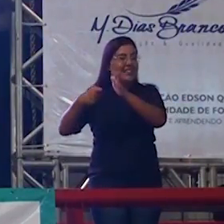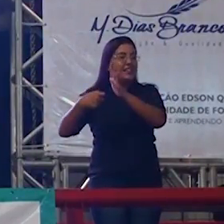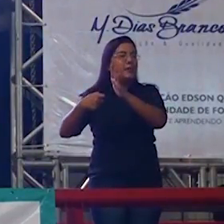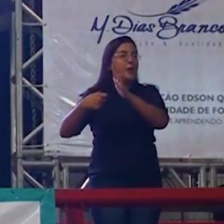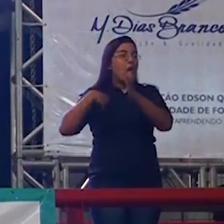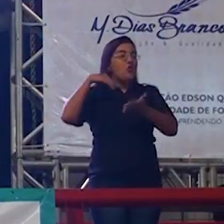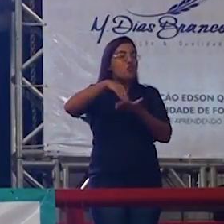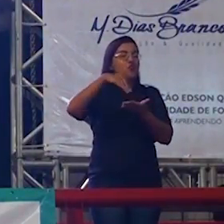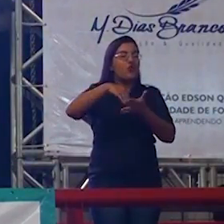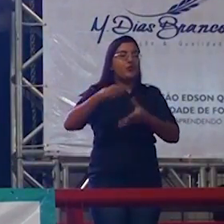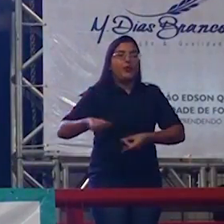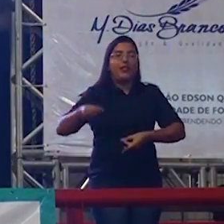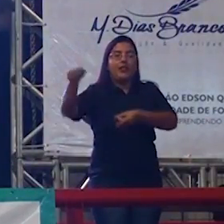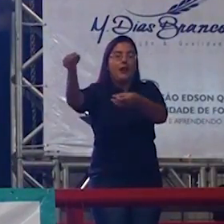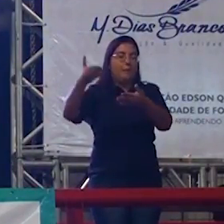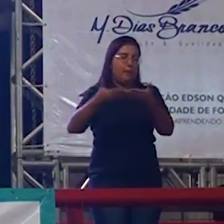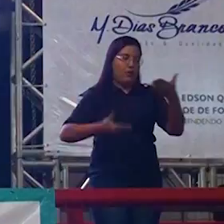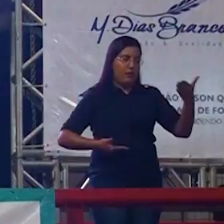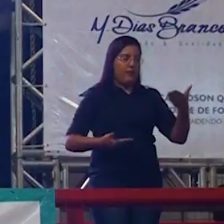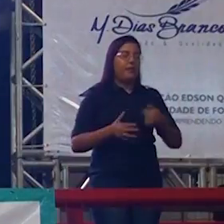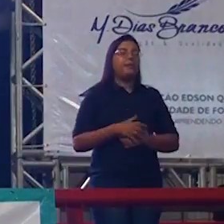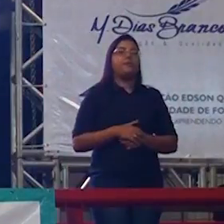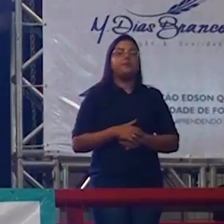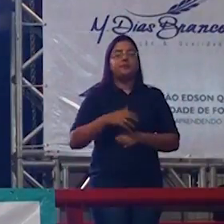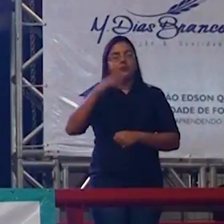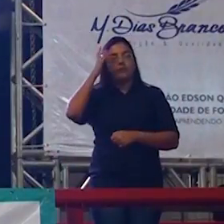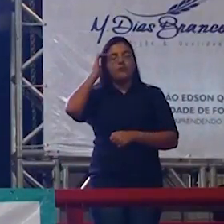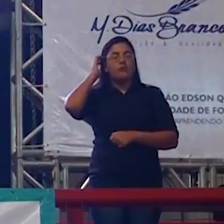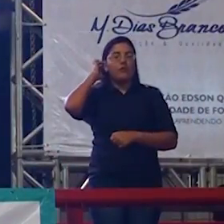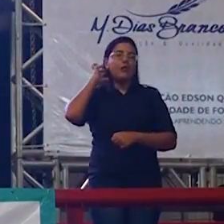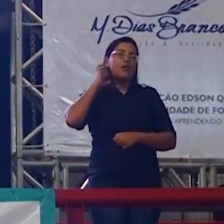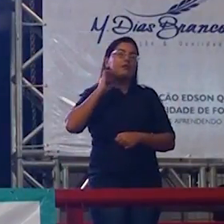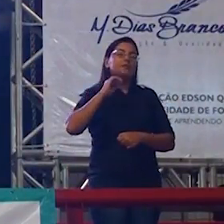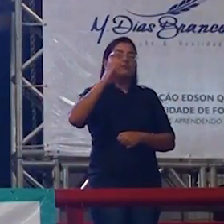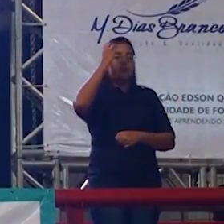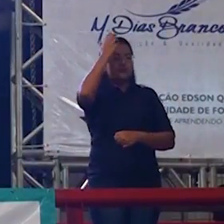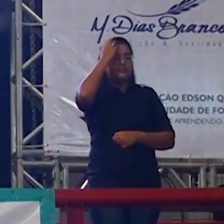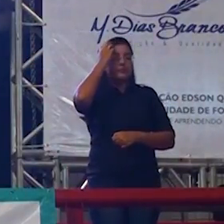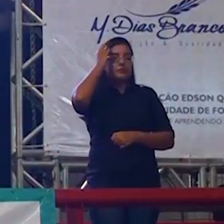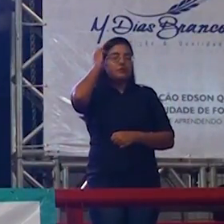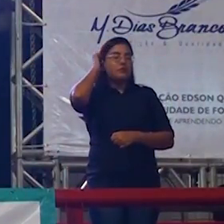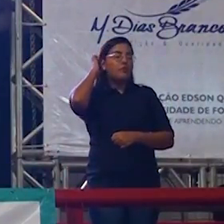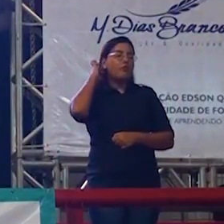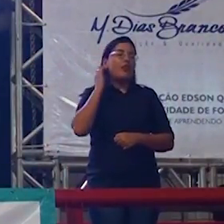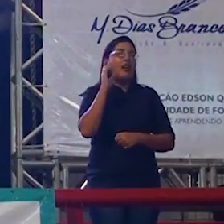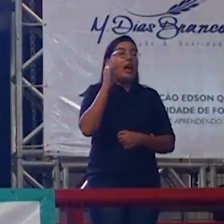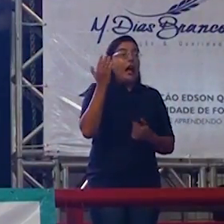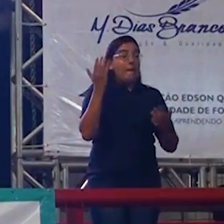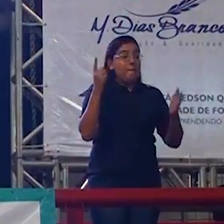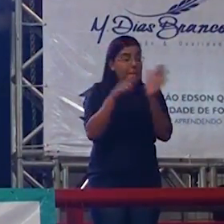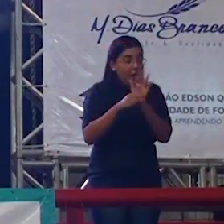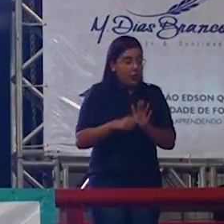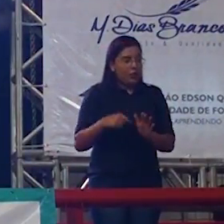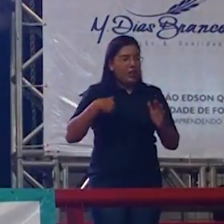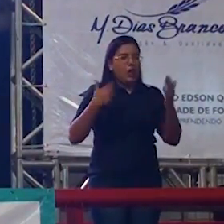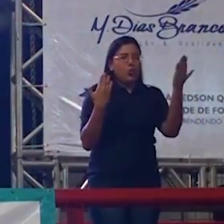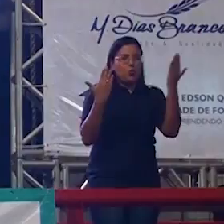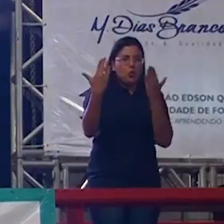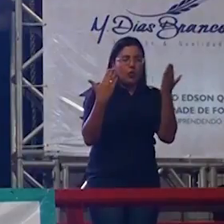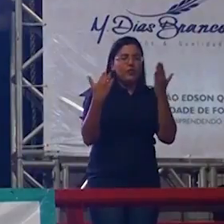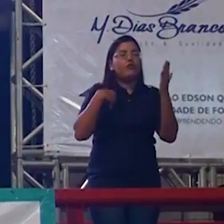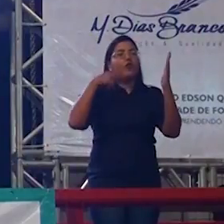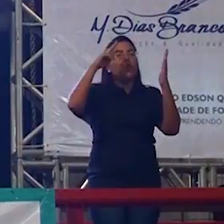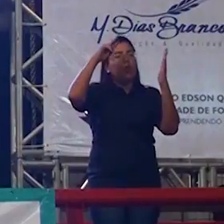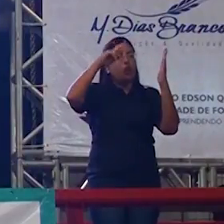que eu faço? Eu pego as questões que eu coloquei uma exclamação, que são as questões que eu fiquei em dúvida entre 2 itens, e vou